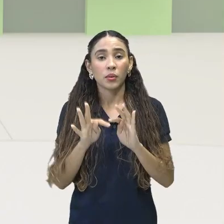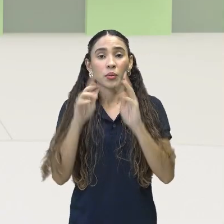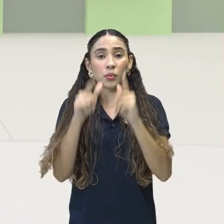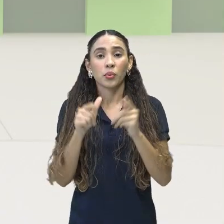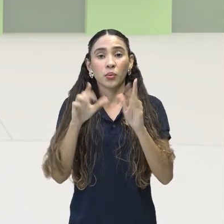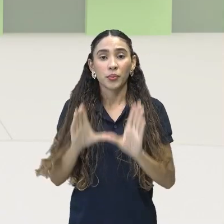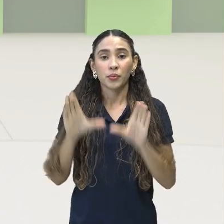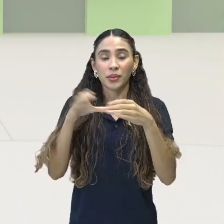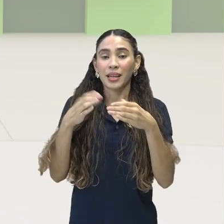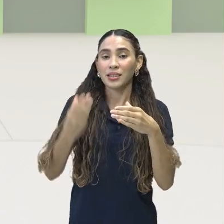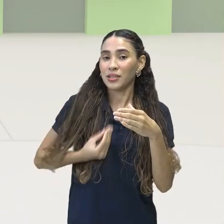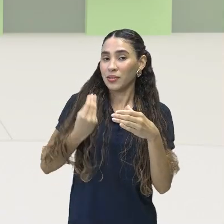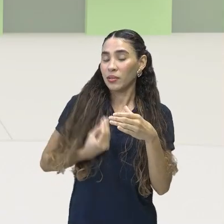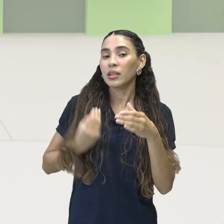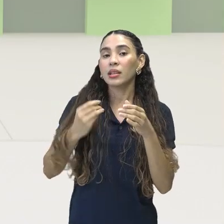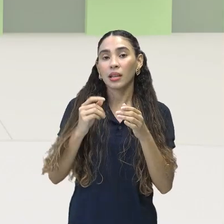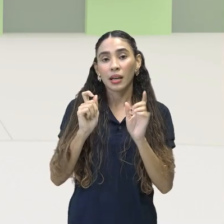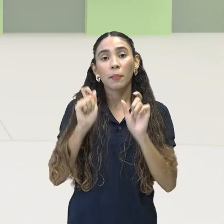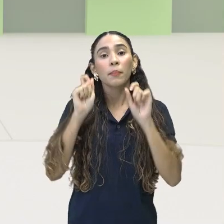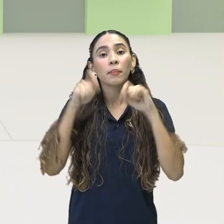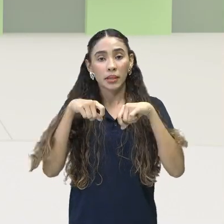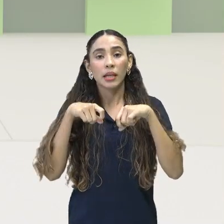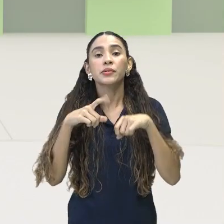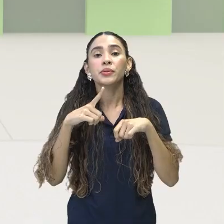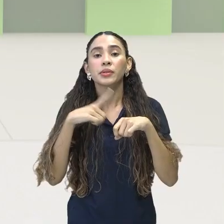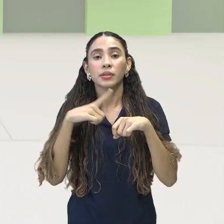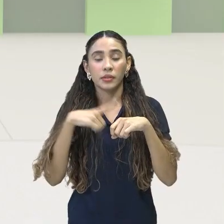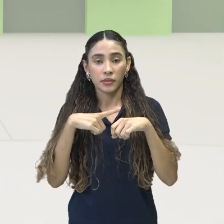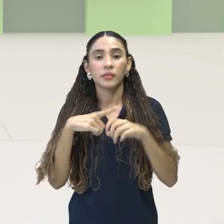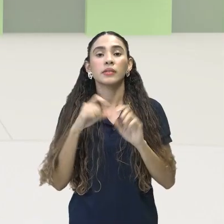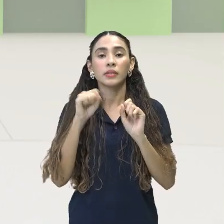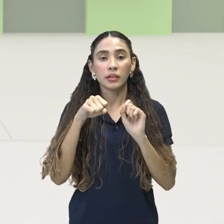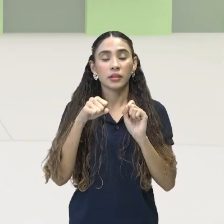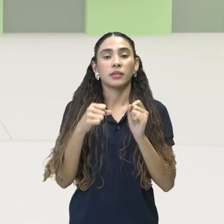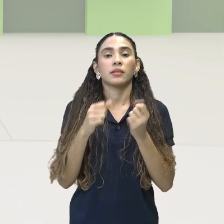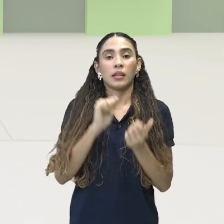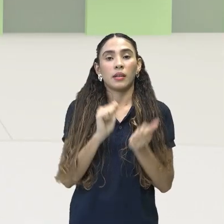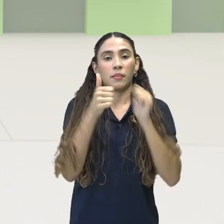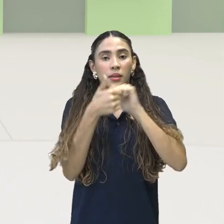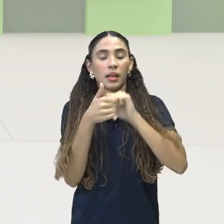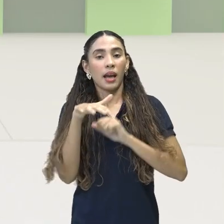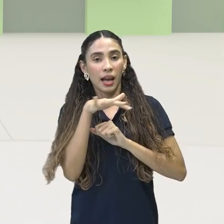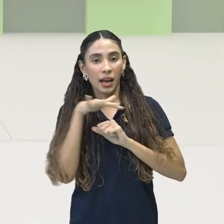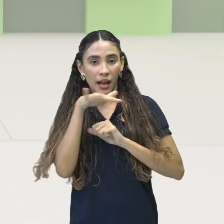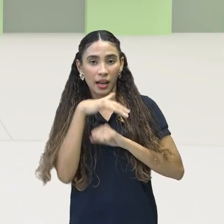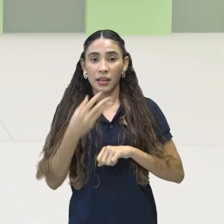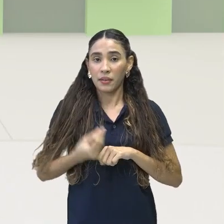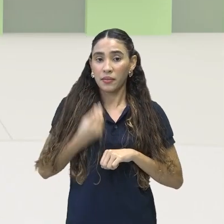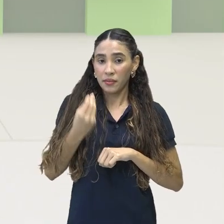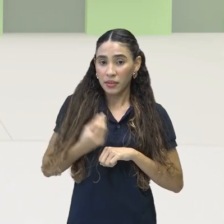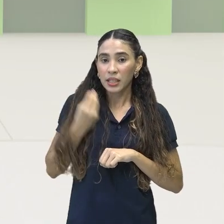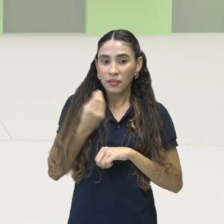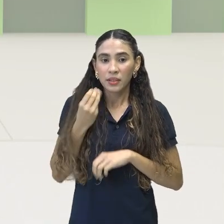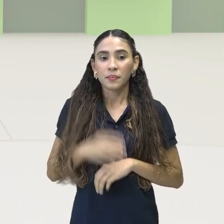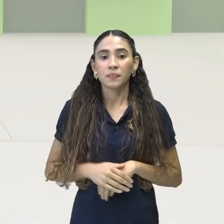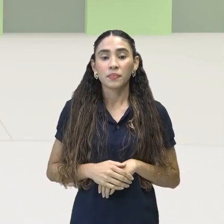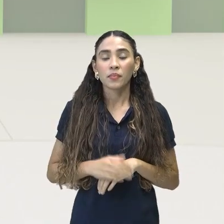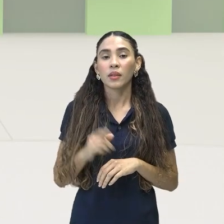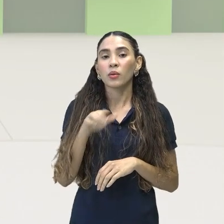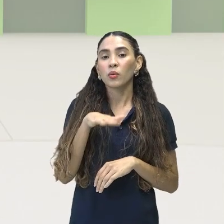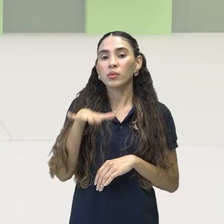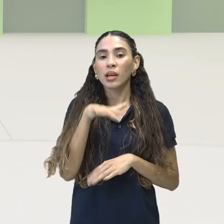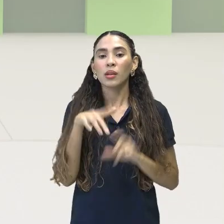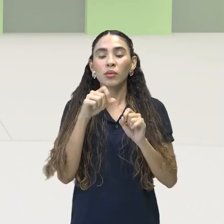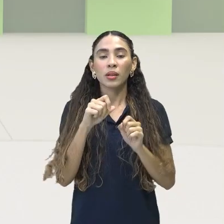seres vivos, né, têm a capacidade, né, de se adaptar ao ambiente em que vivem, por meio